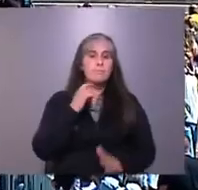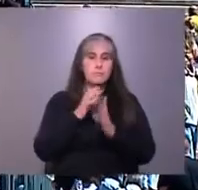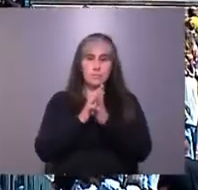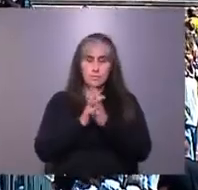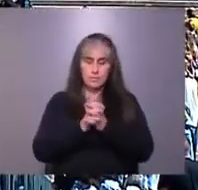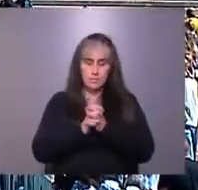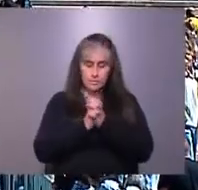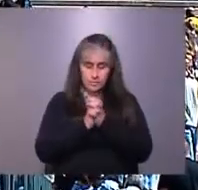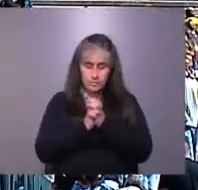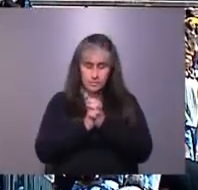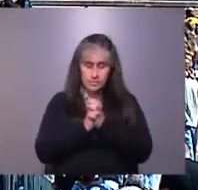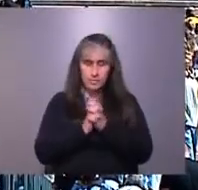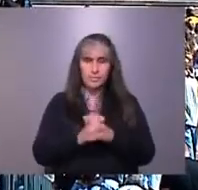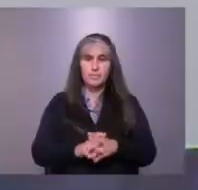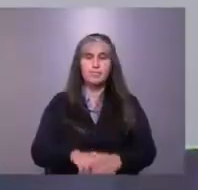Oremos.